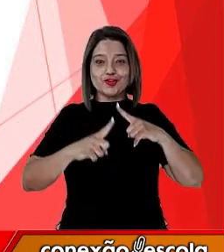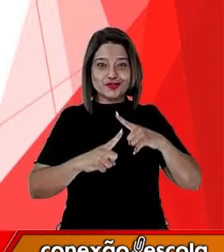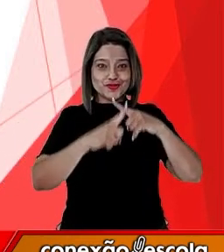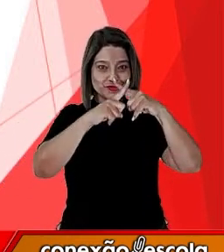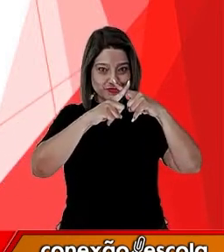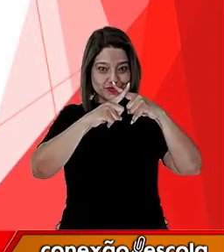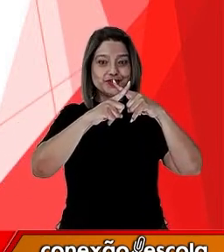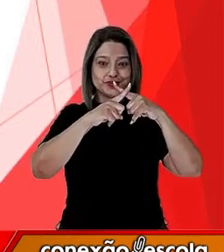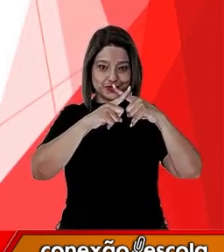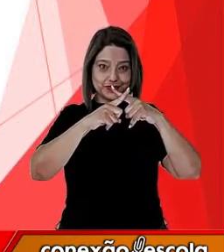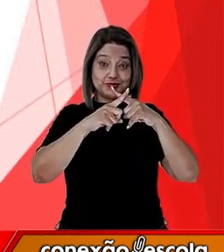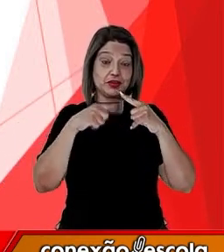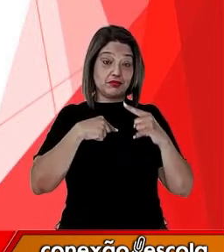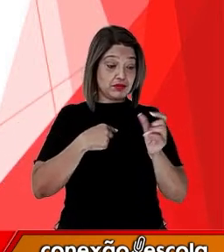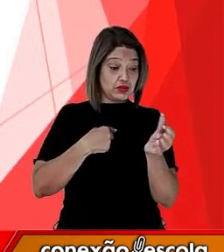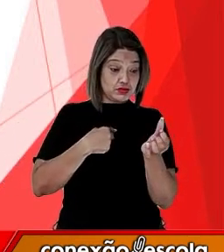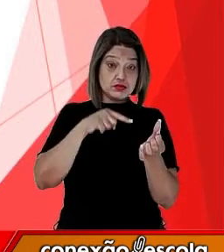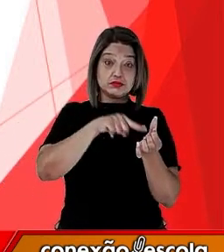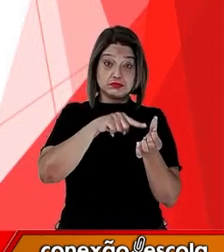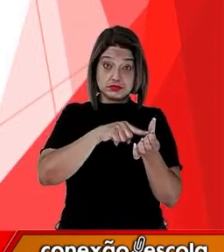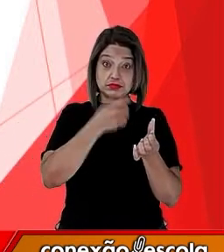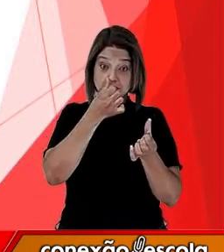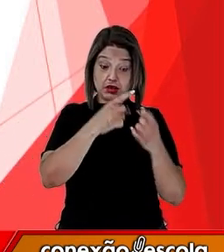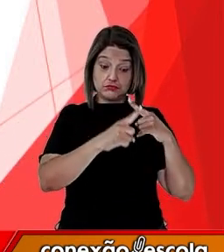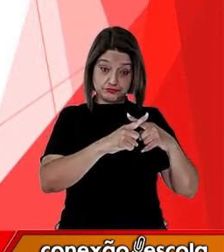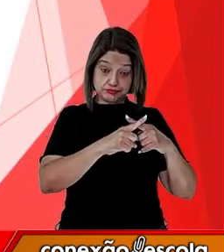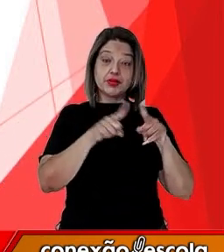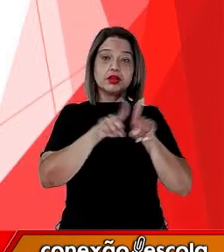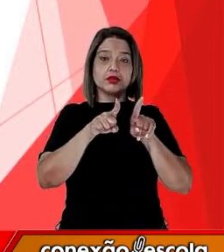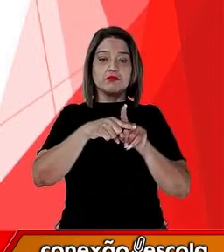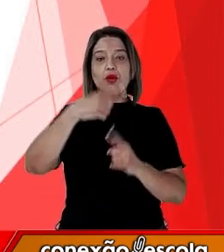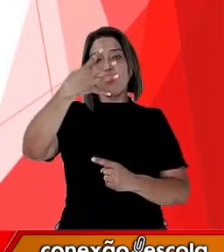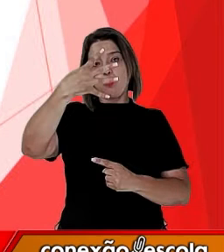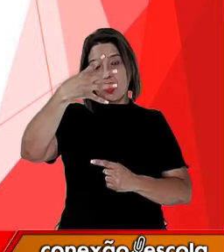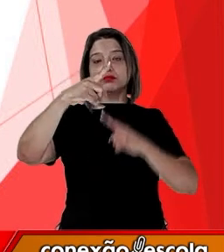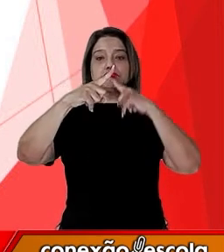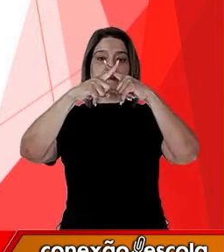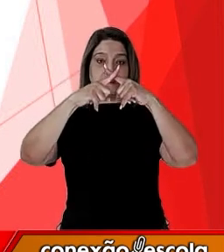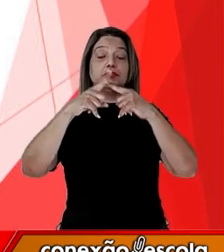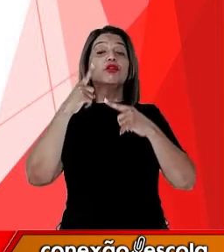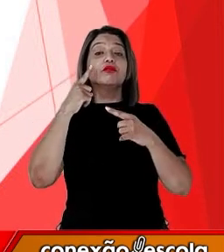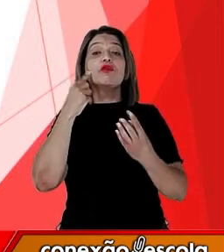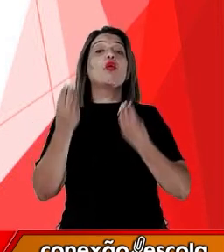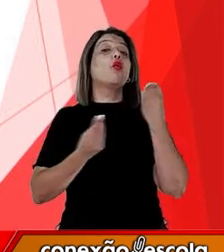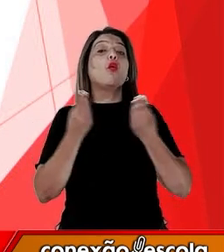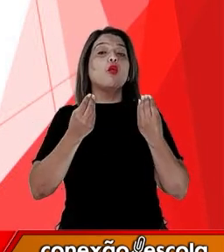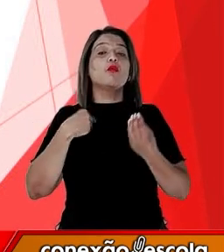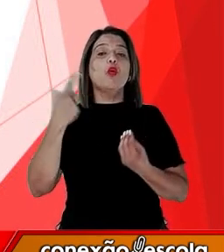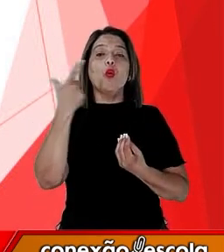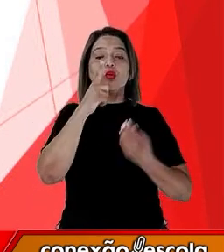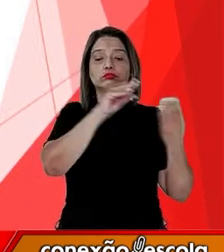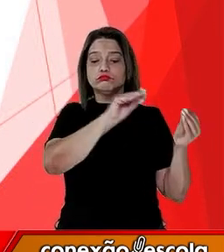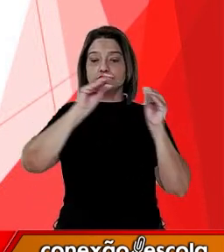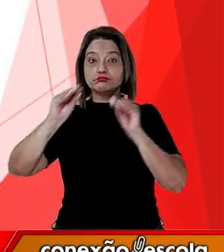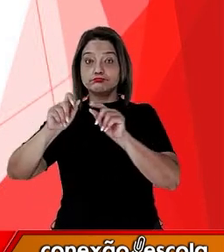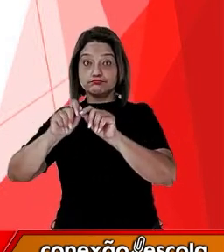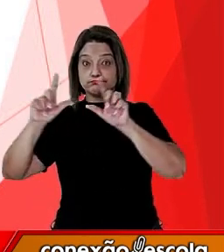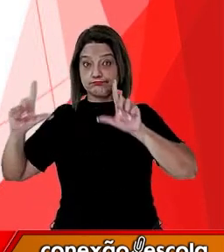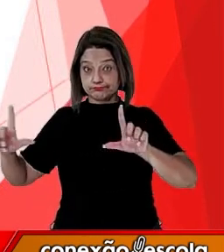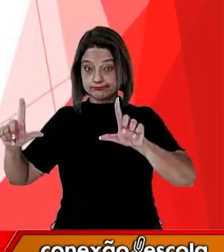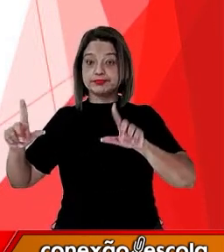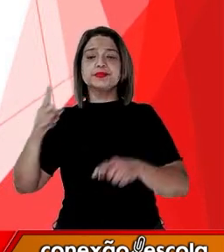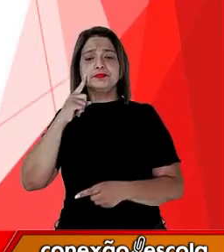6 aqui no comprimento e uma multiplicação por 4. Nós temos que descobrir que multiplicação que é essa. Será que a